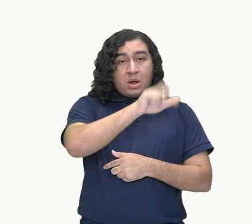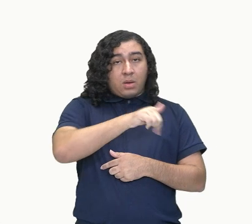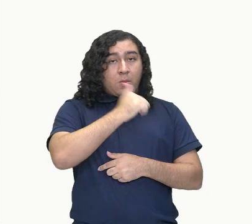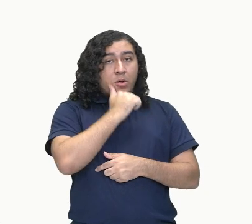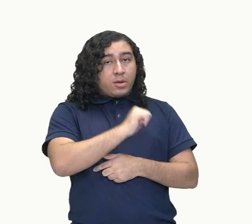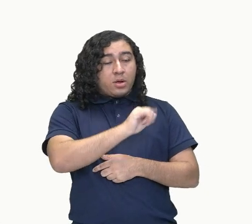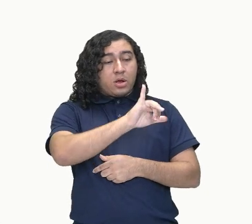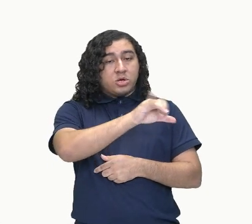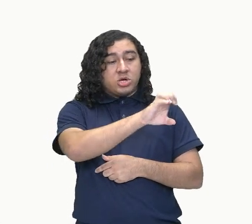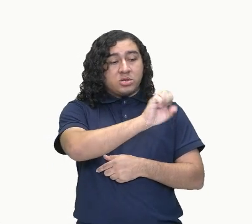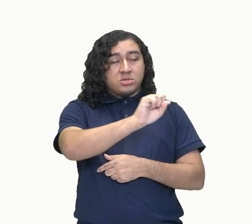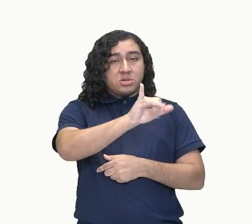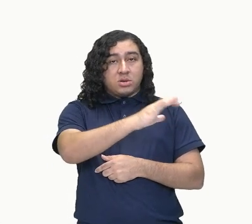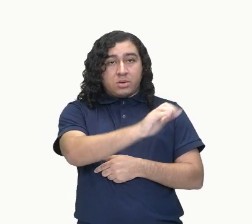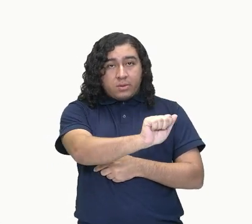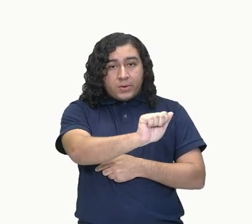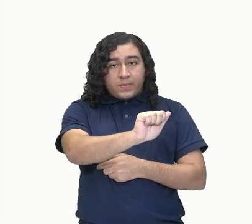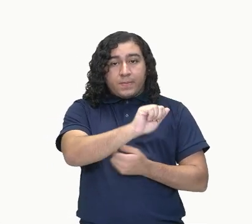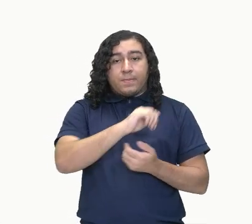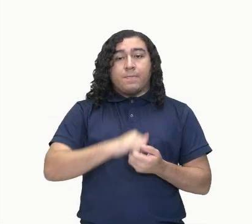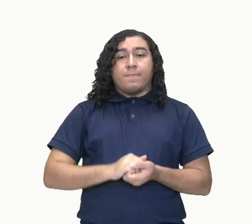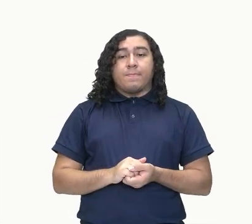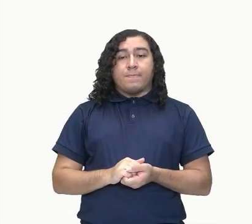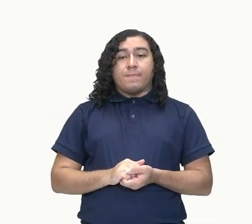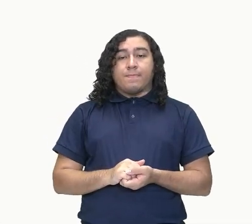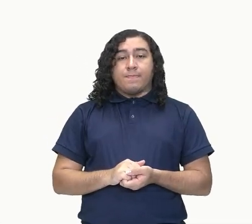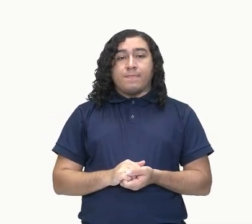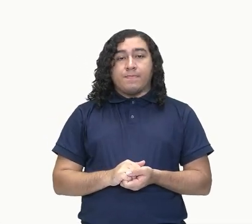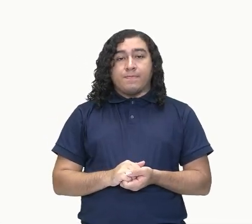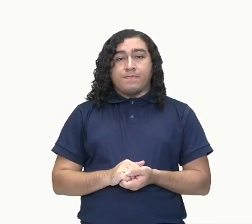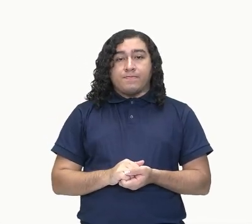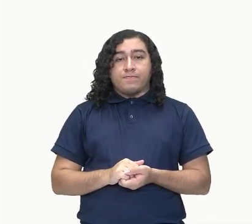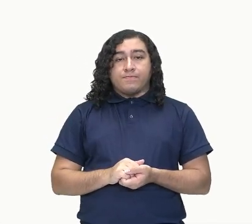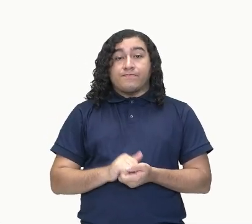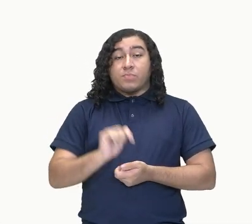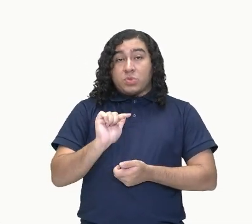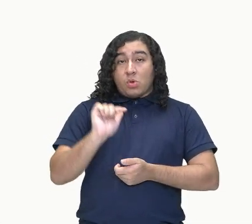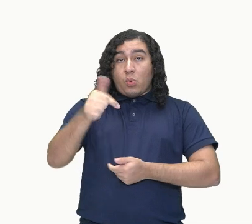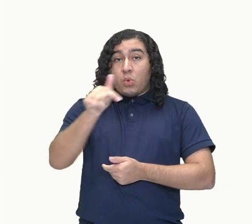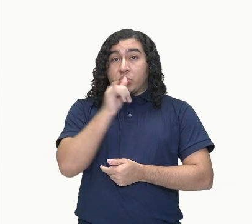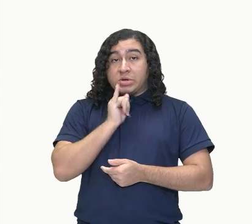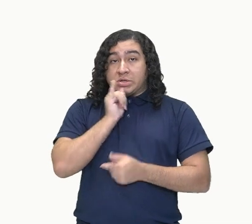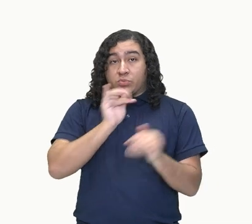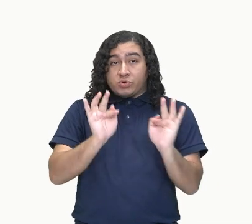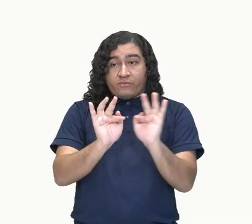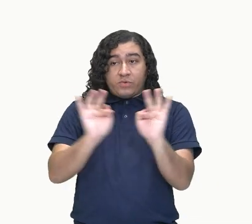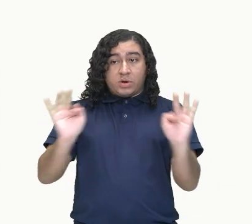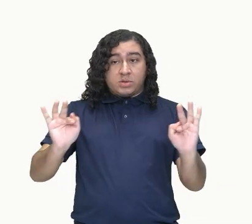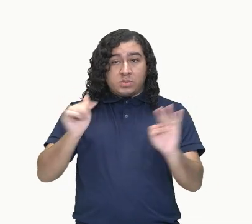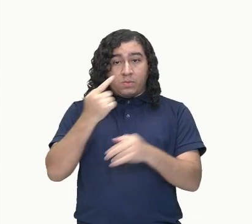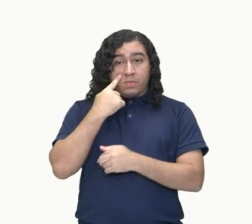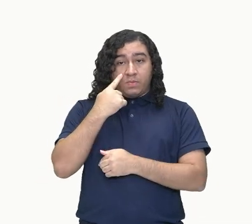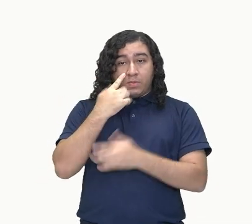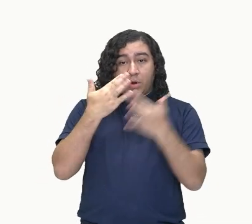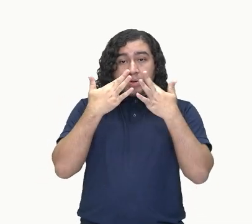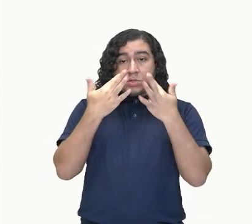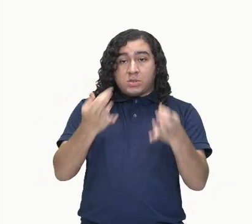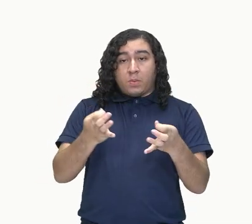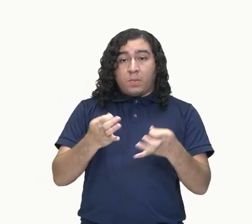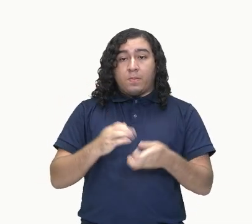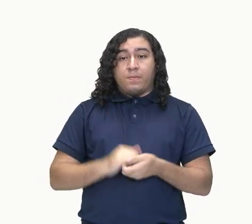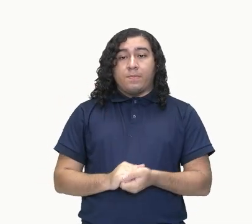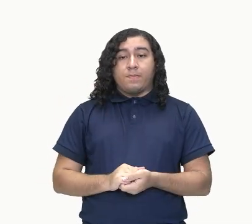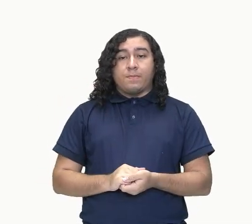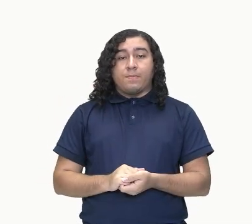Jéssica, ok? Olha só, outro exemplo com short adjective.